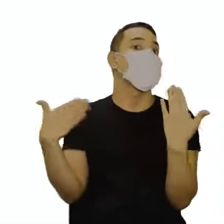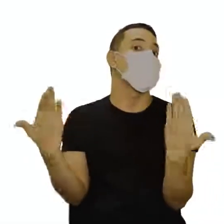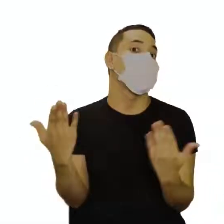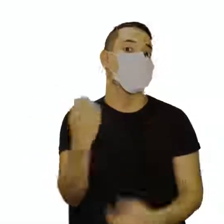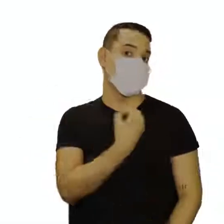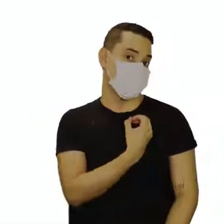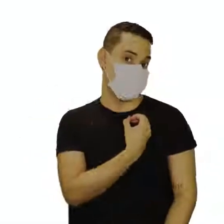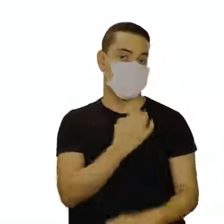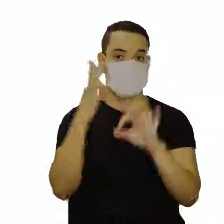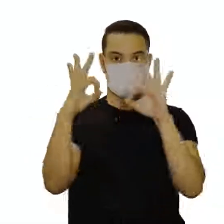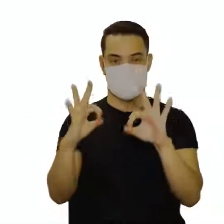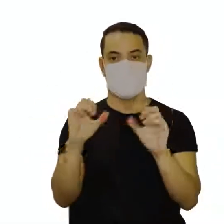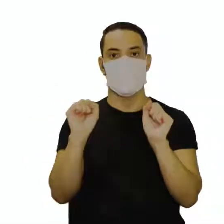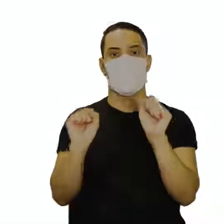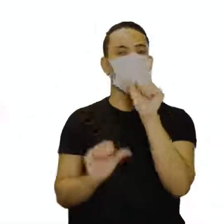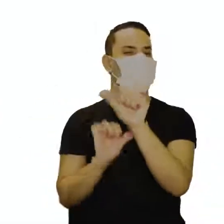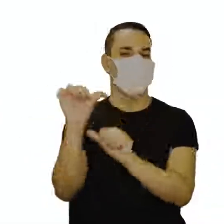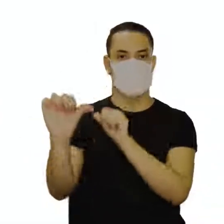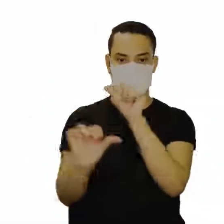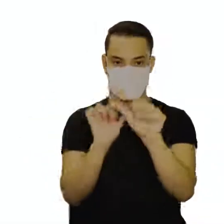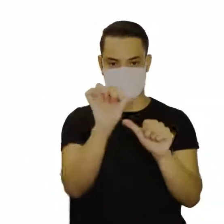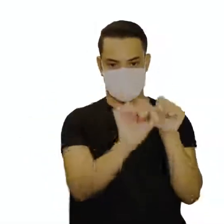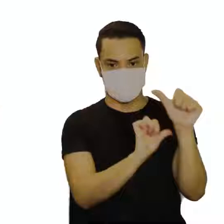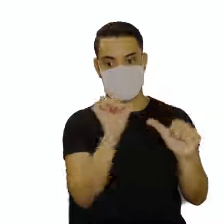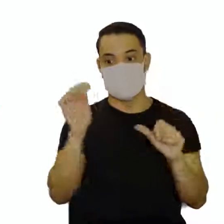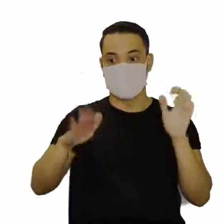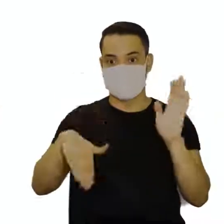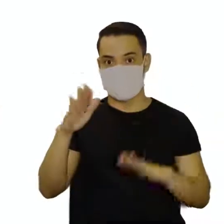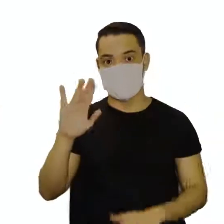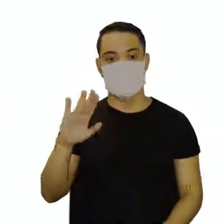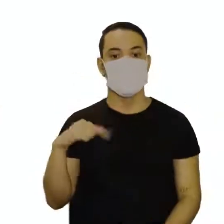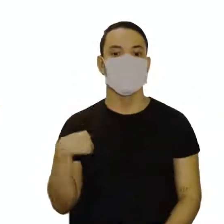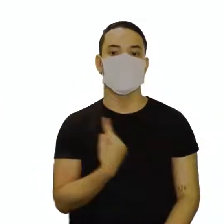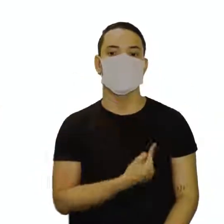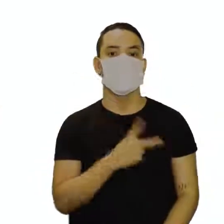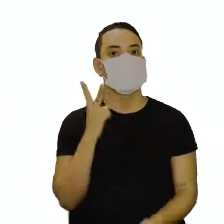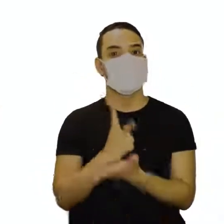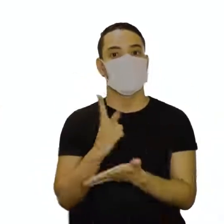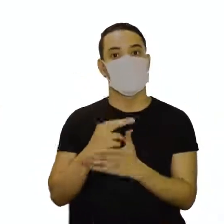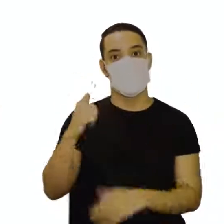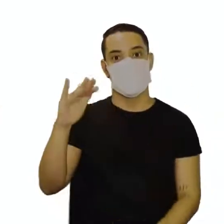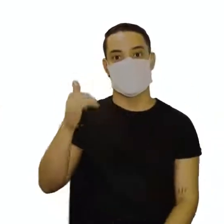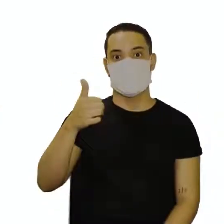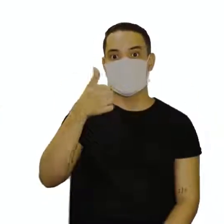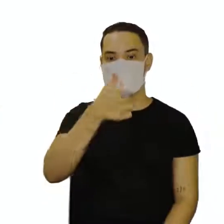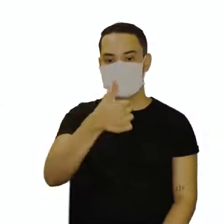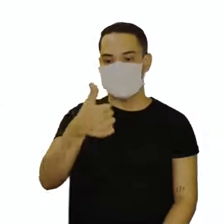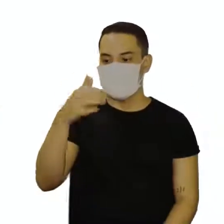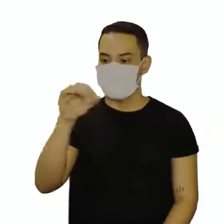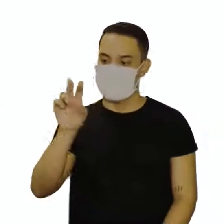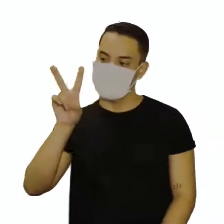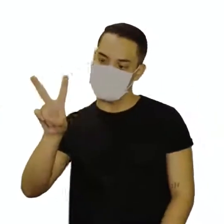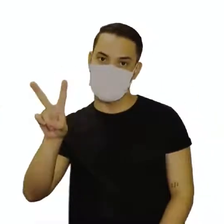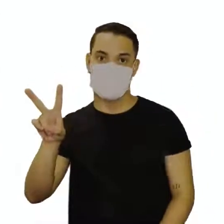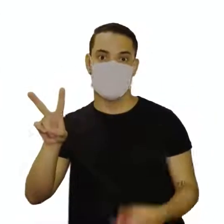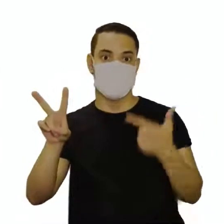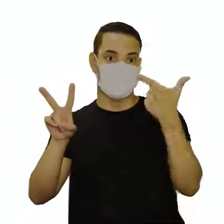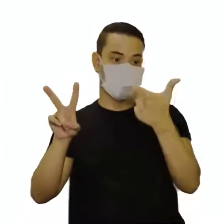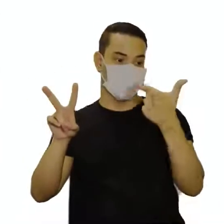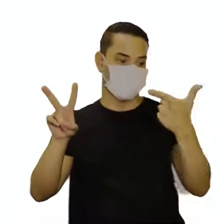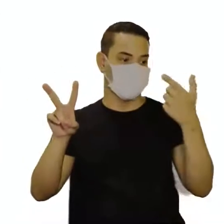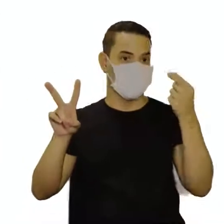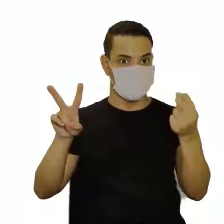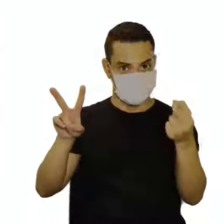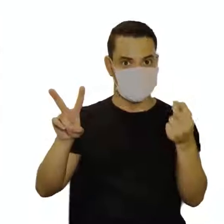pode mudar de estado para estado. Aqui no caso nós usamos muito 110, que é uma 220, liga dois